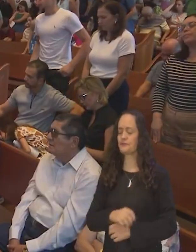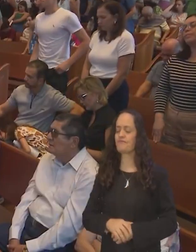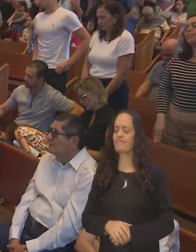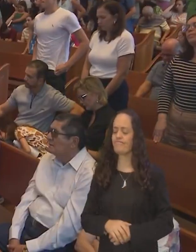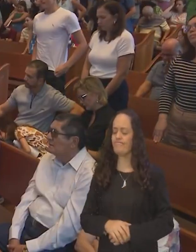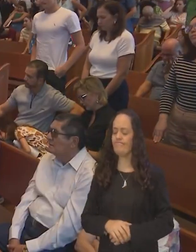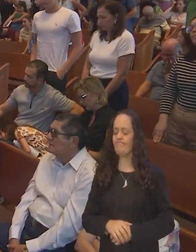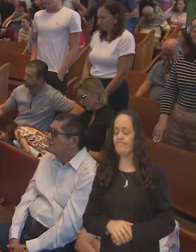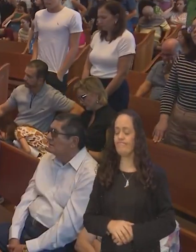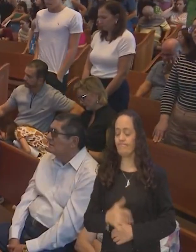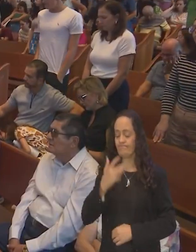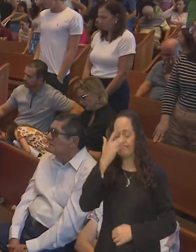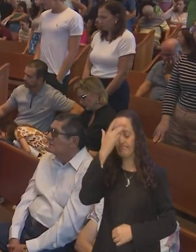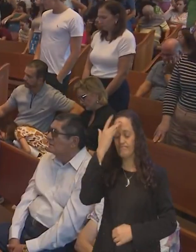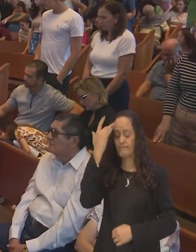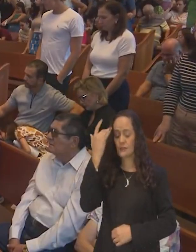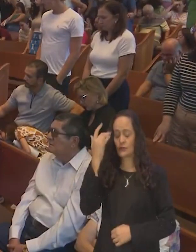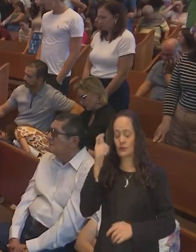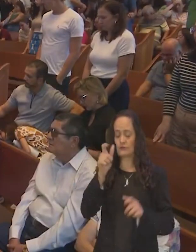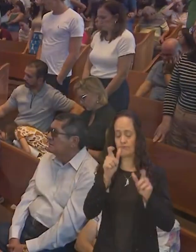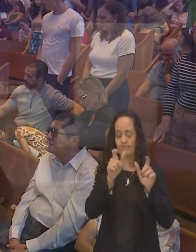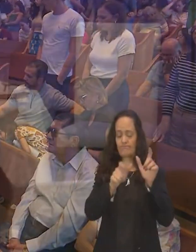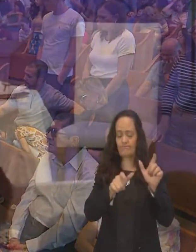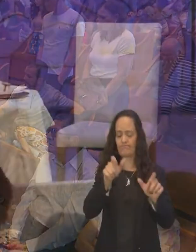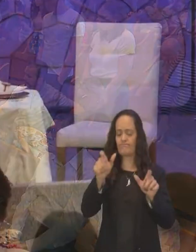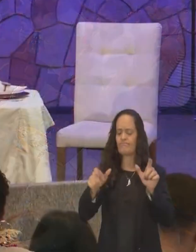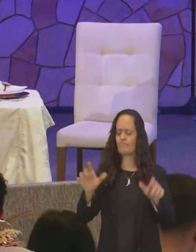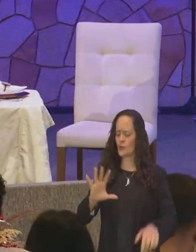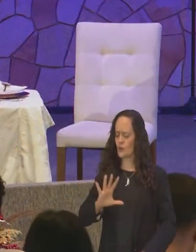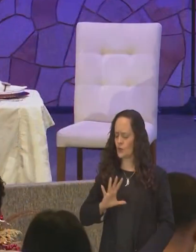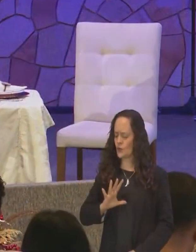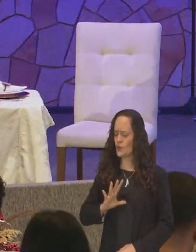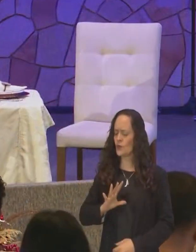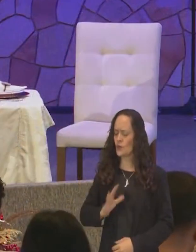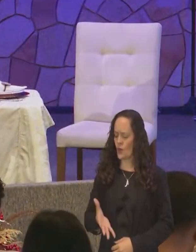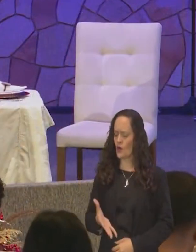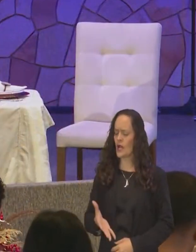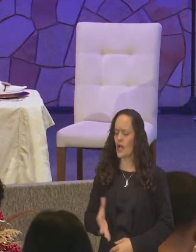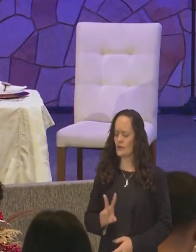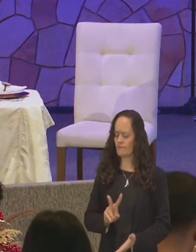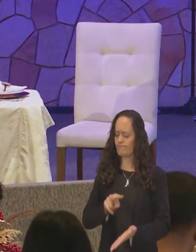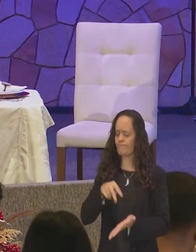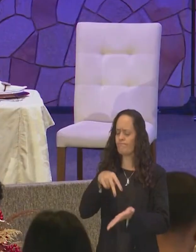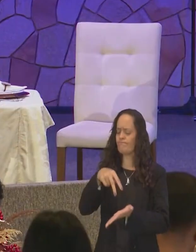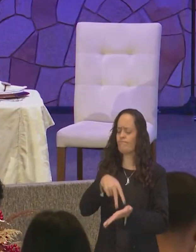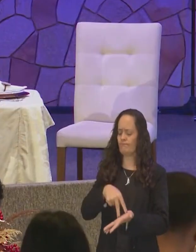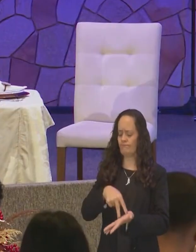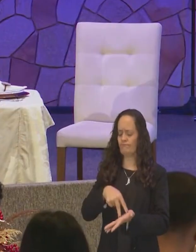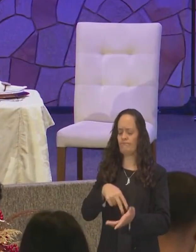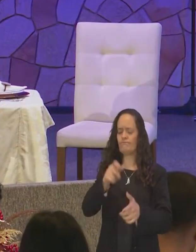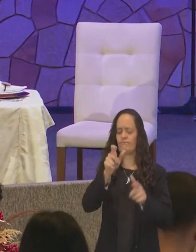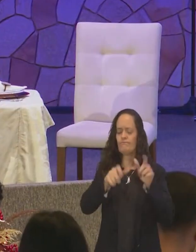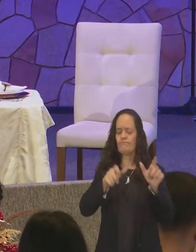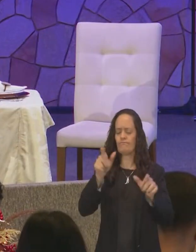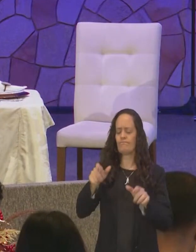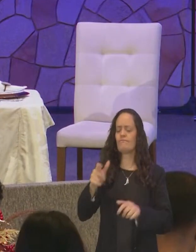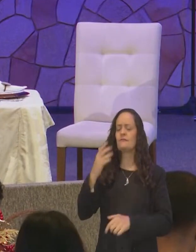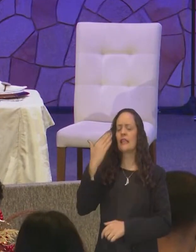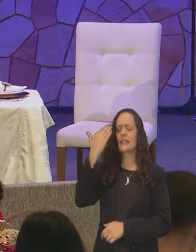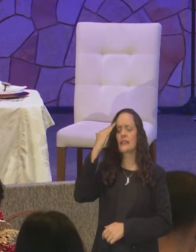estas pessoas publicamente estão tendo coragem de reconhecer uma falta,